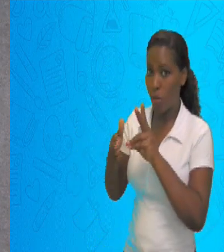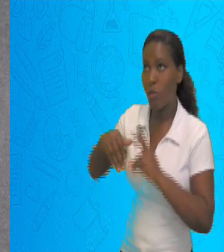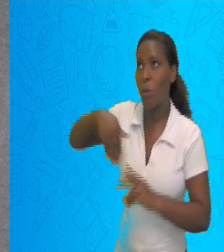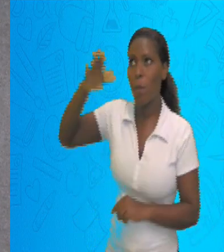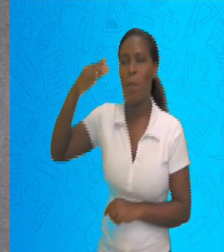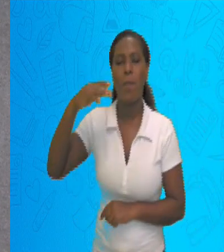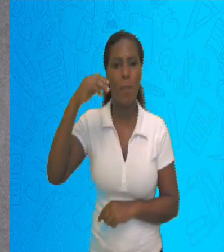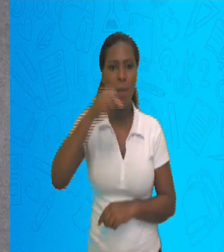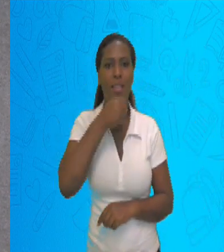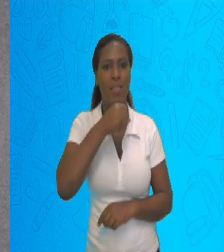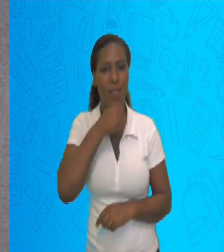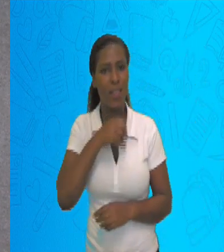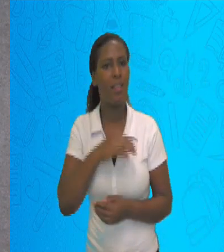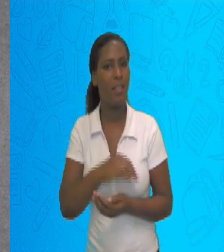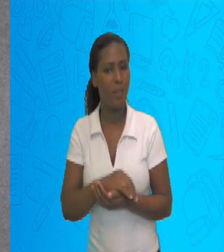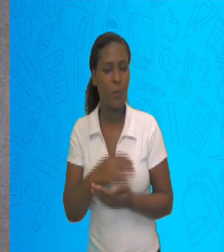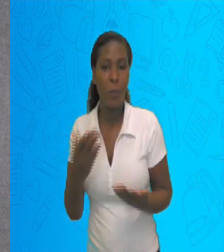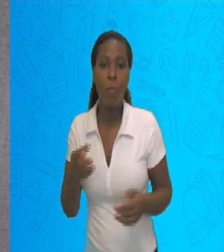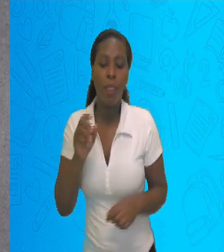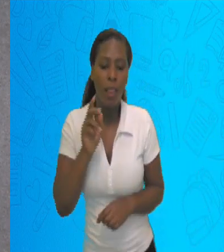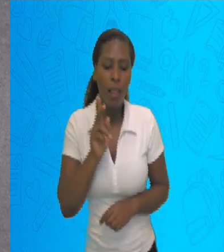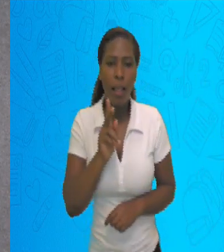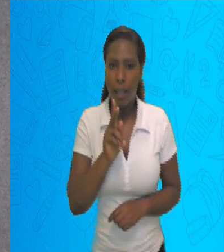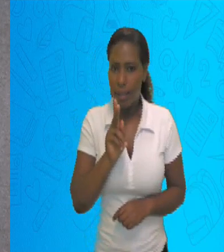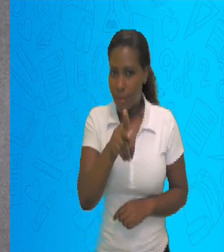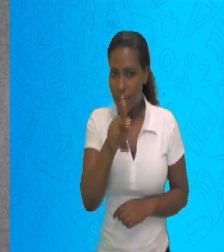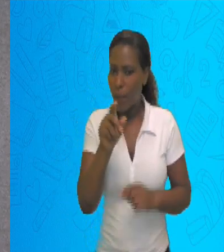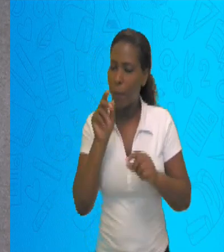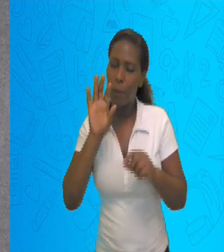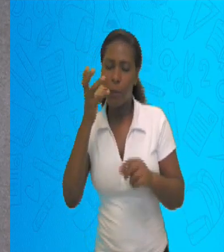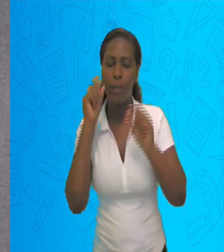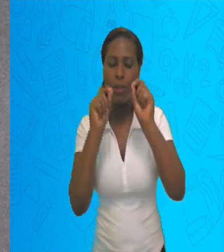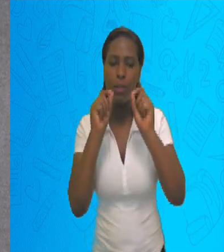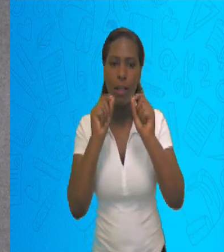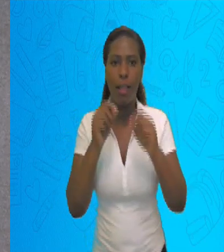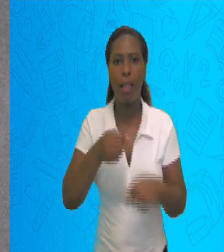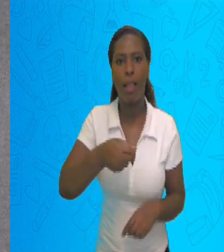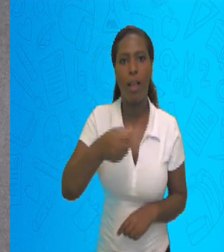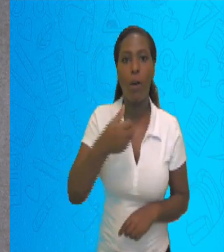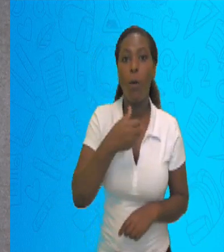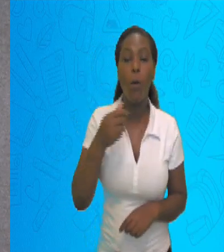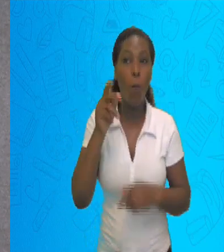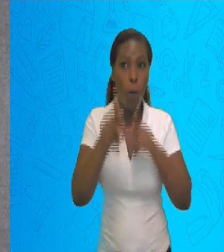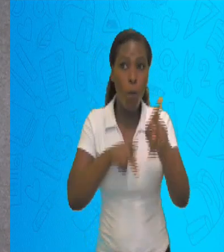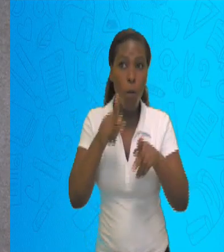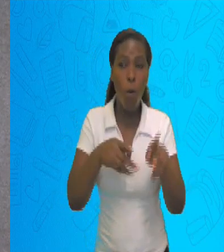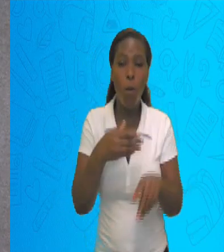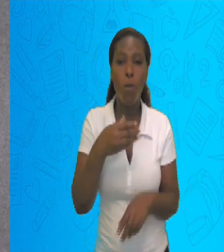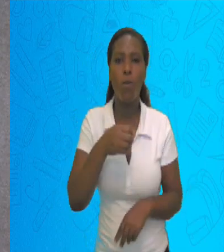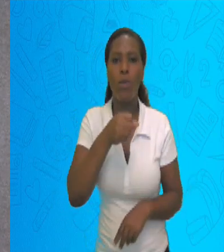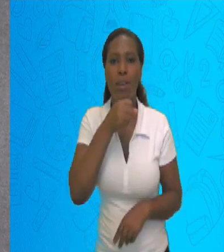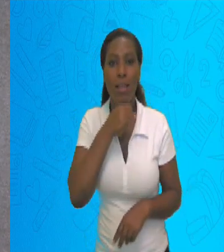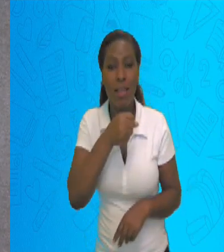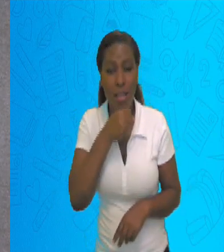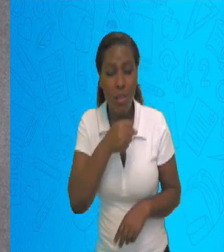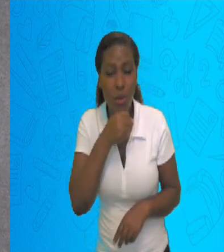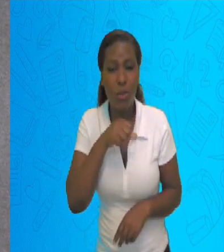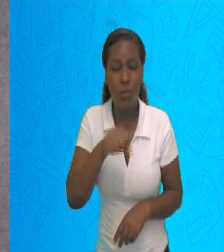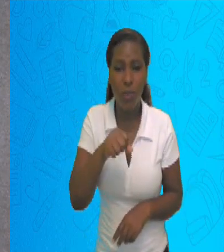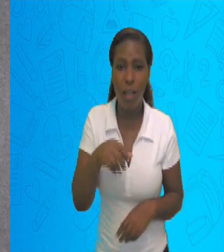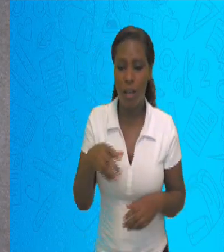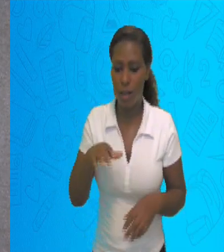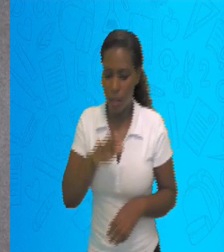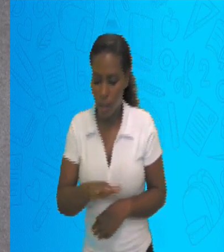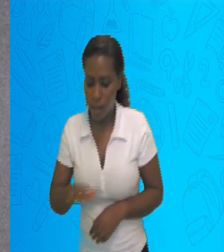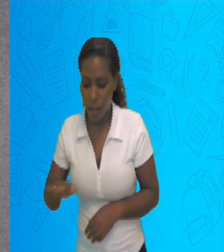na idade. Os idosos e as crianças não trabalhavam, exceto espantando pássaros